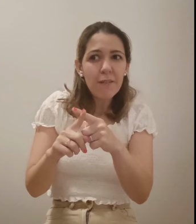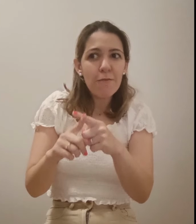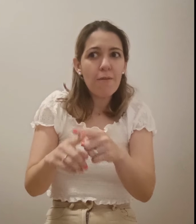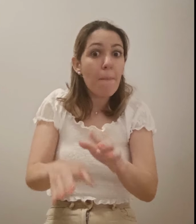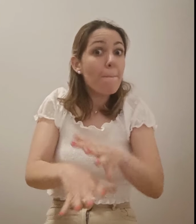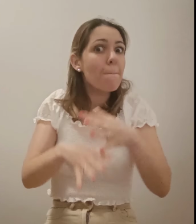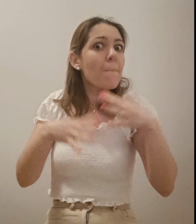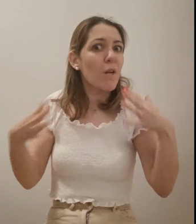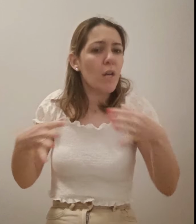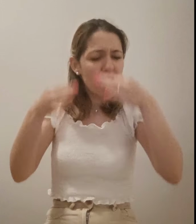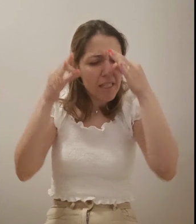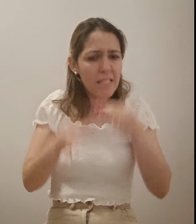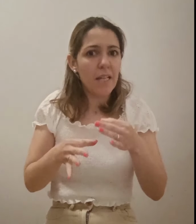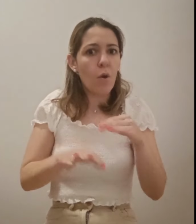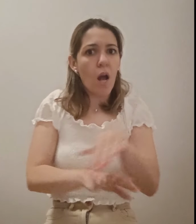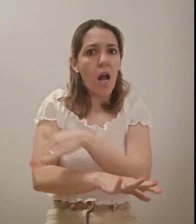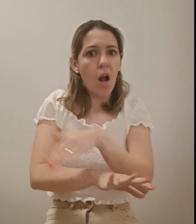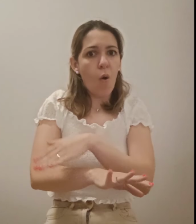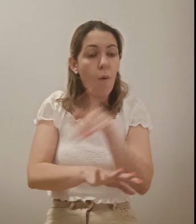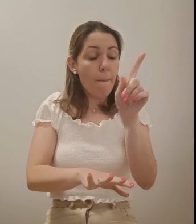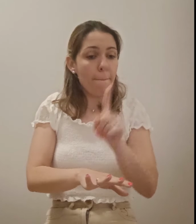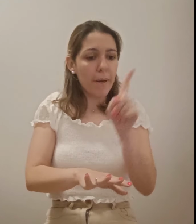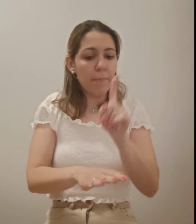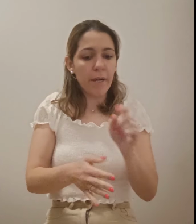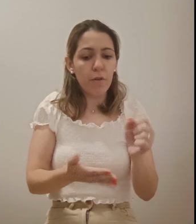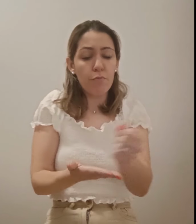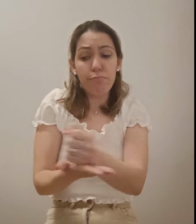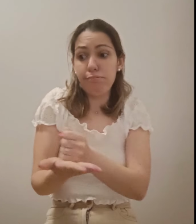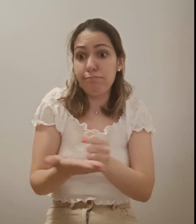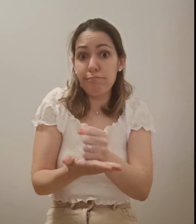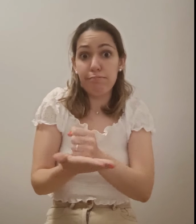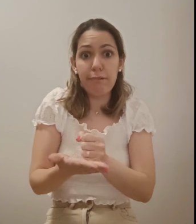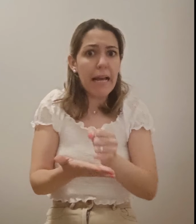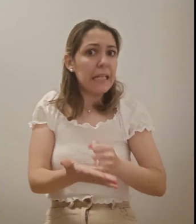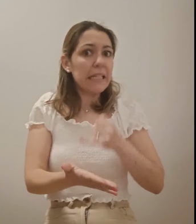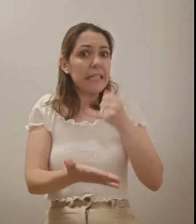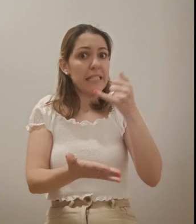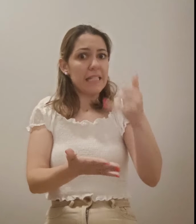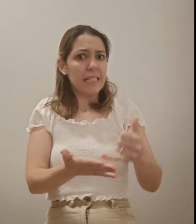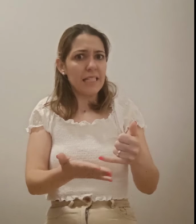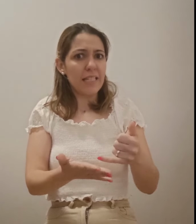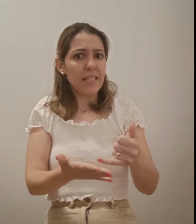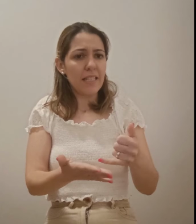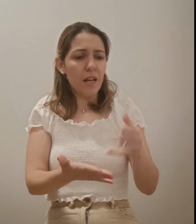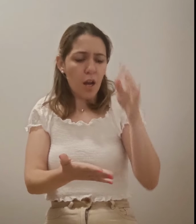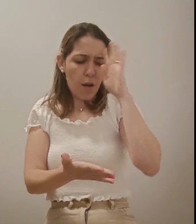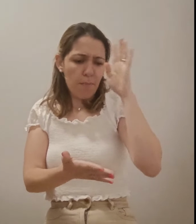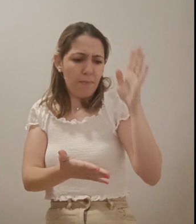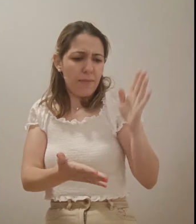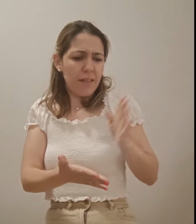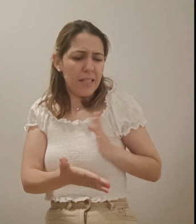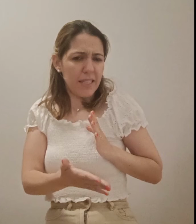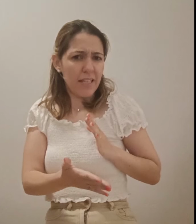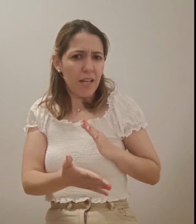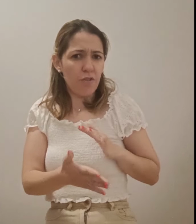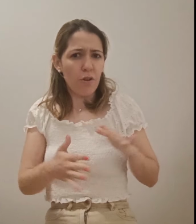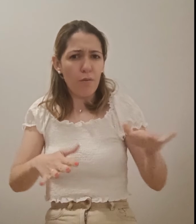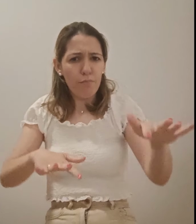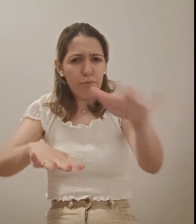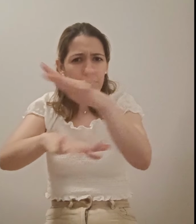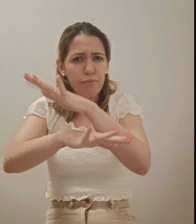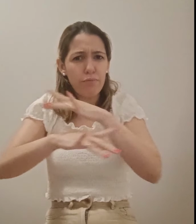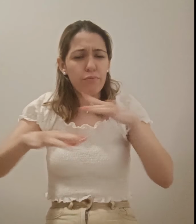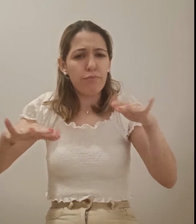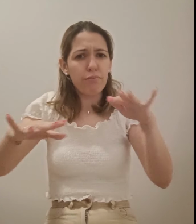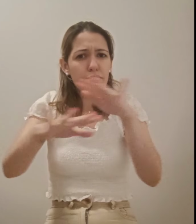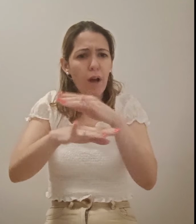A rua, primeiro deserta, ficou estrategicamente povoada de militares. As fardas, os capacetes, as armas, tudo